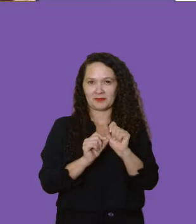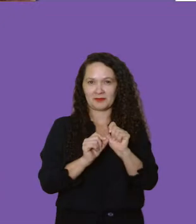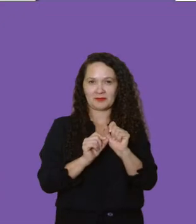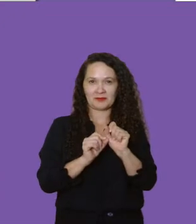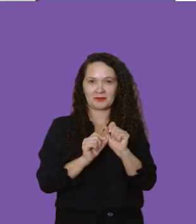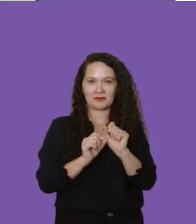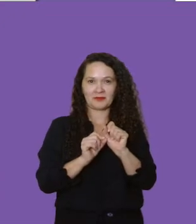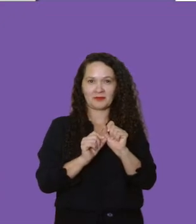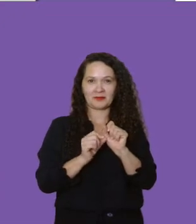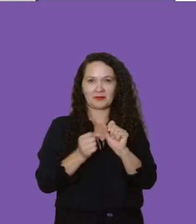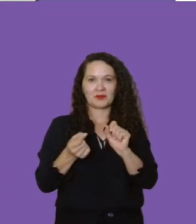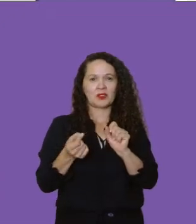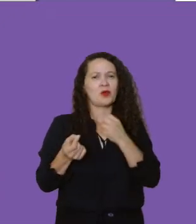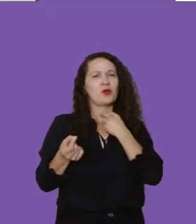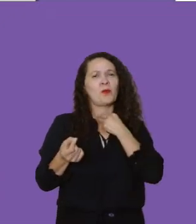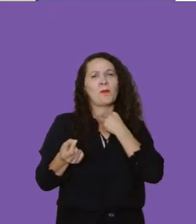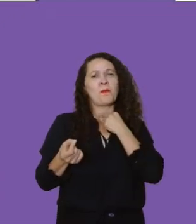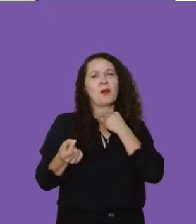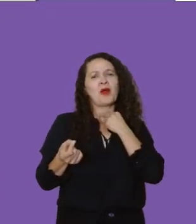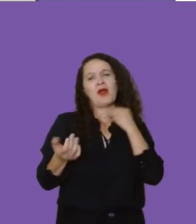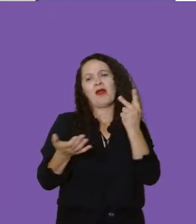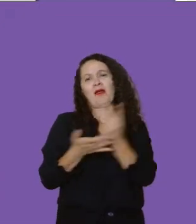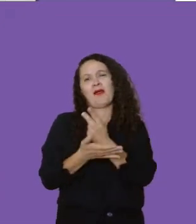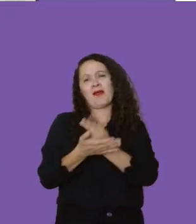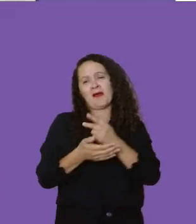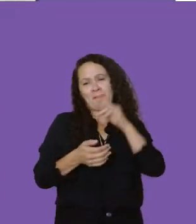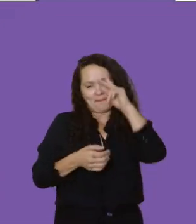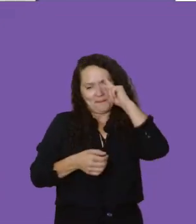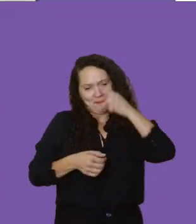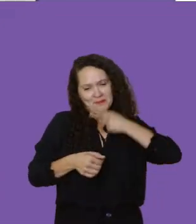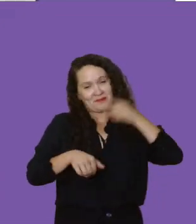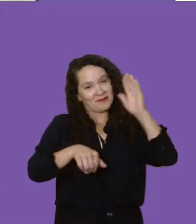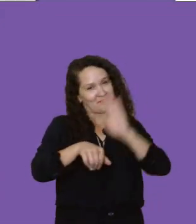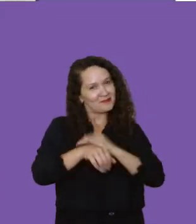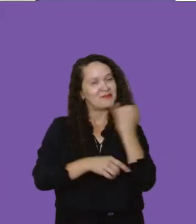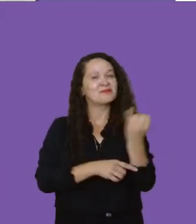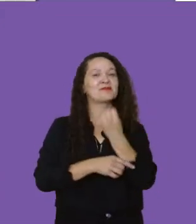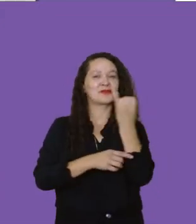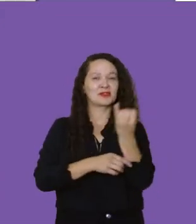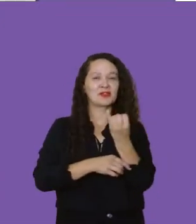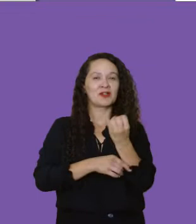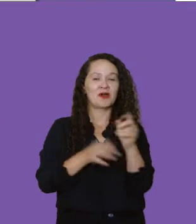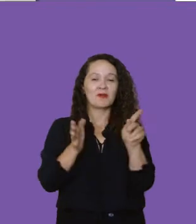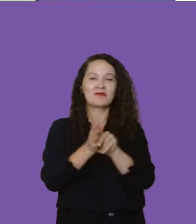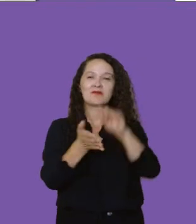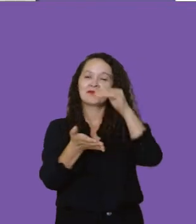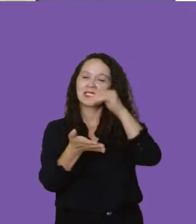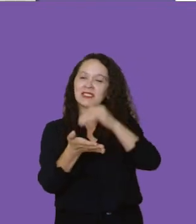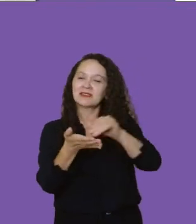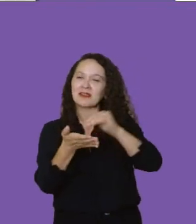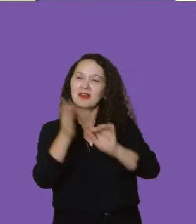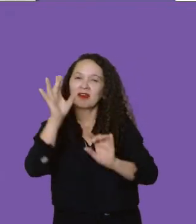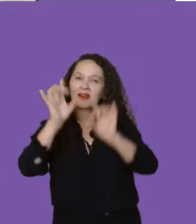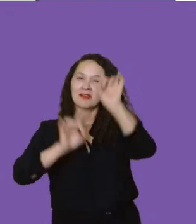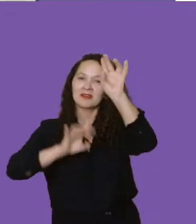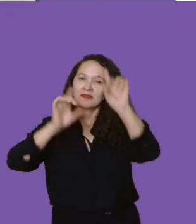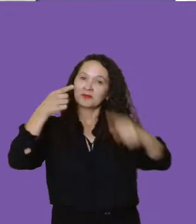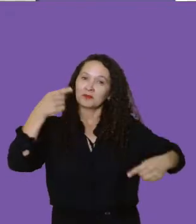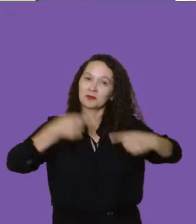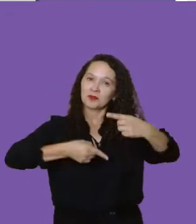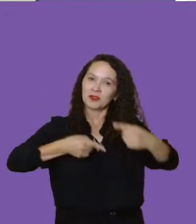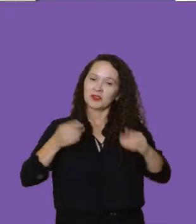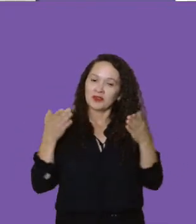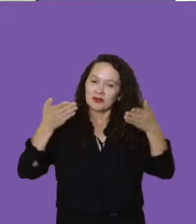é inequivocamente para mim a mais importante, uma secretaria especial de políticas para as